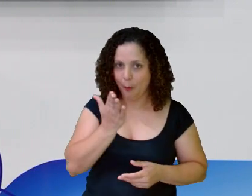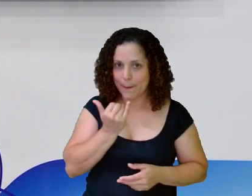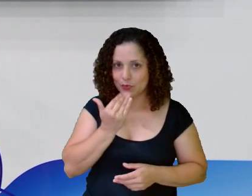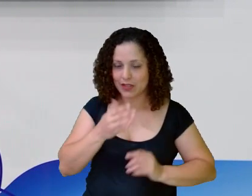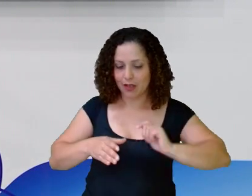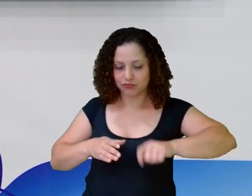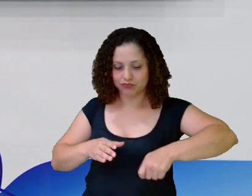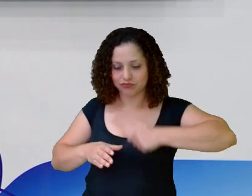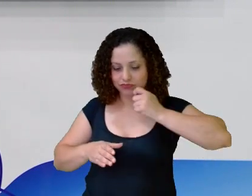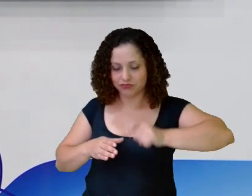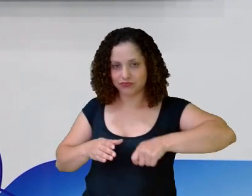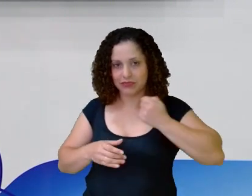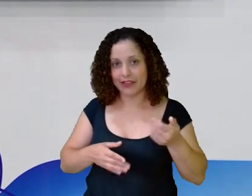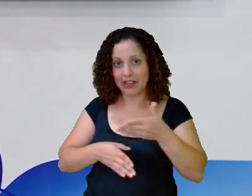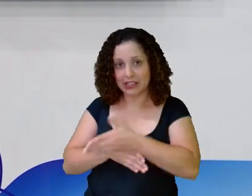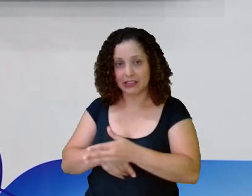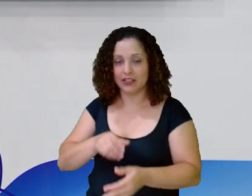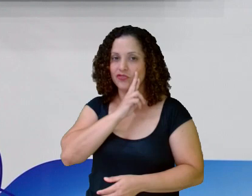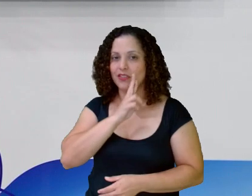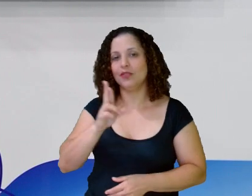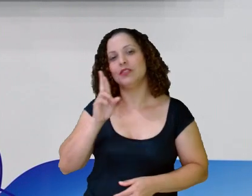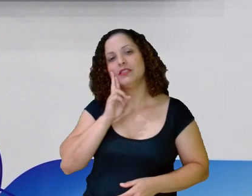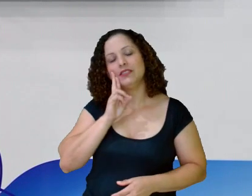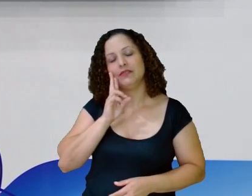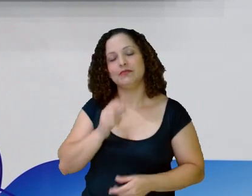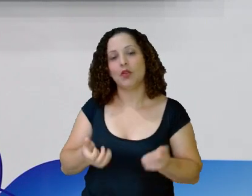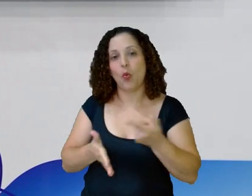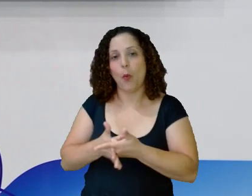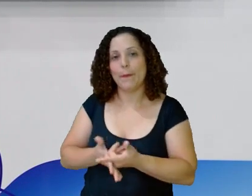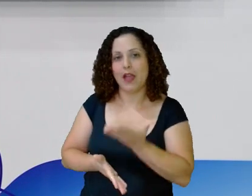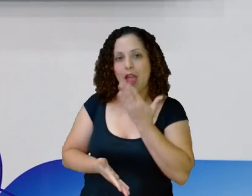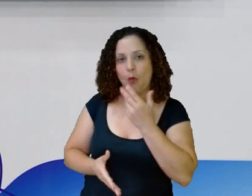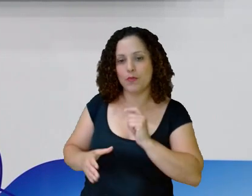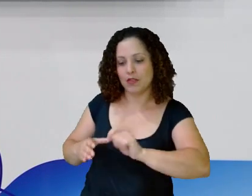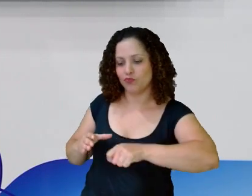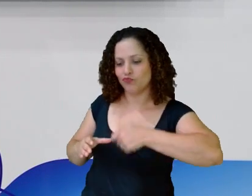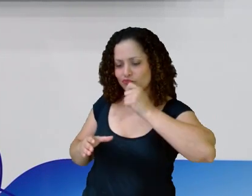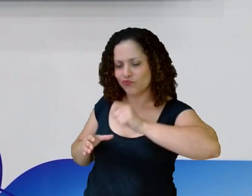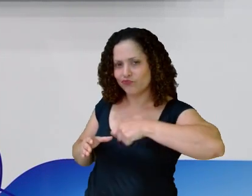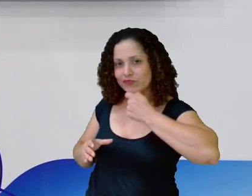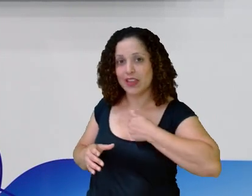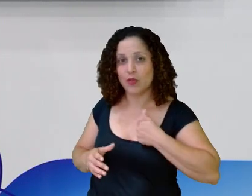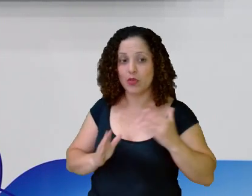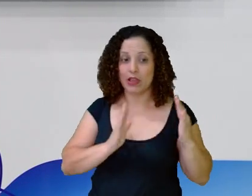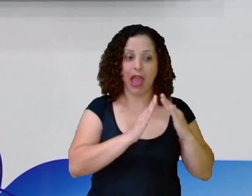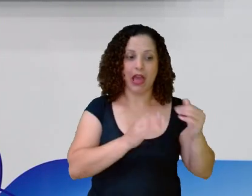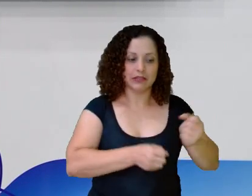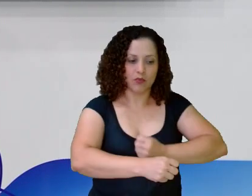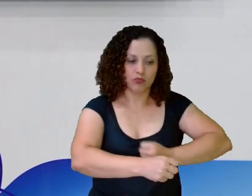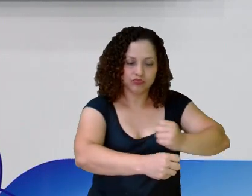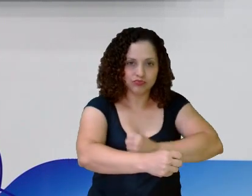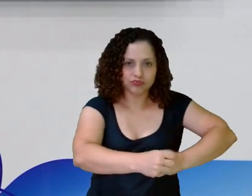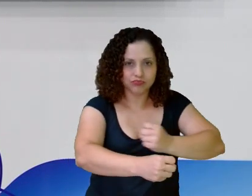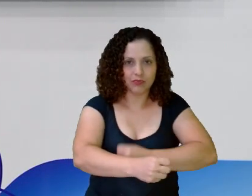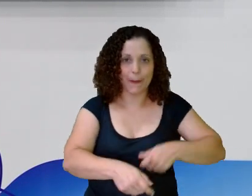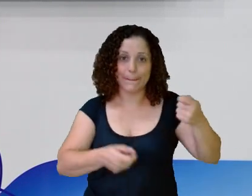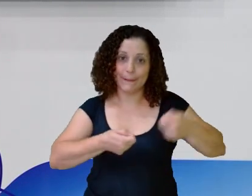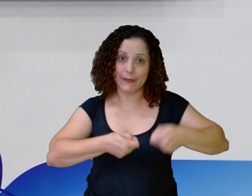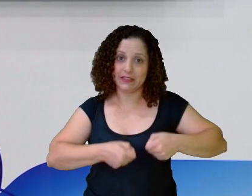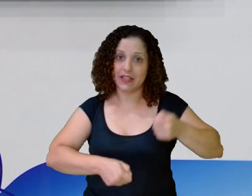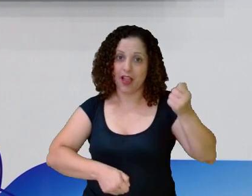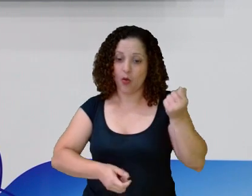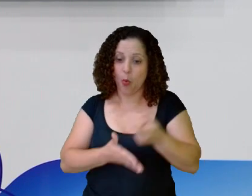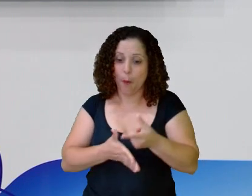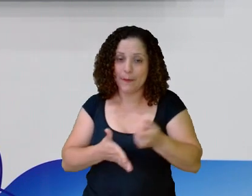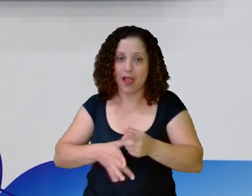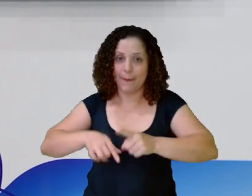precisar ir para um determinado restaurante, por exemplo, e comprar o almoço. Ah, não, eu quero fazer o almoço em casa, mas você vai precisar comprar os produtos